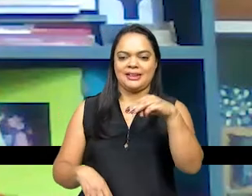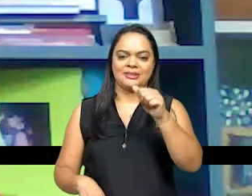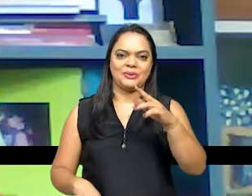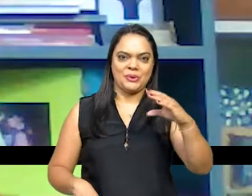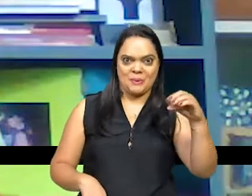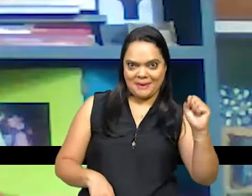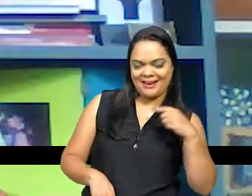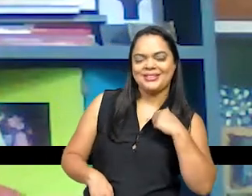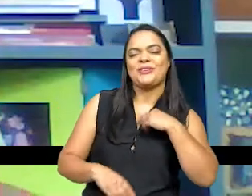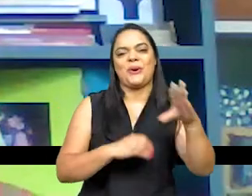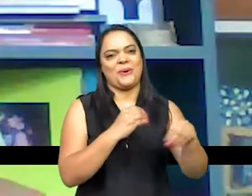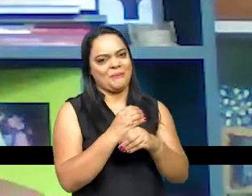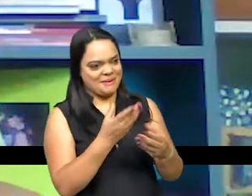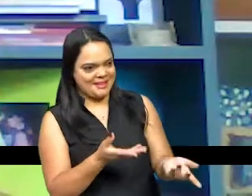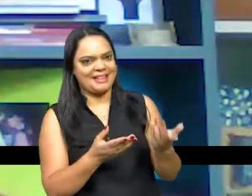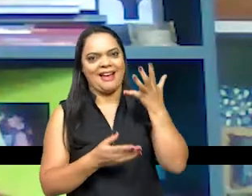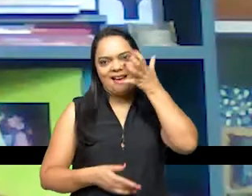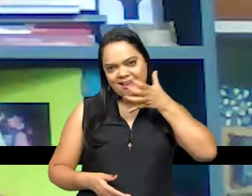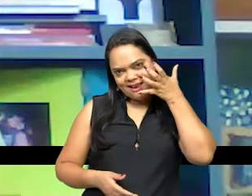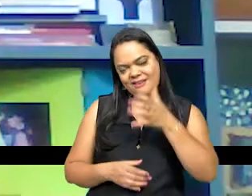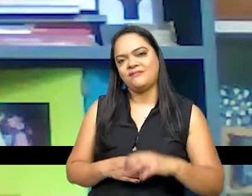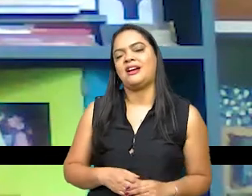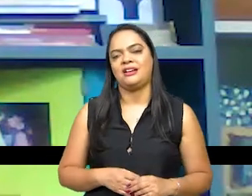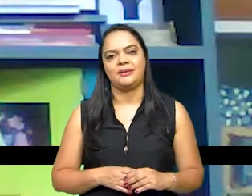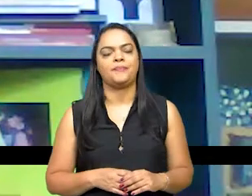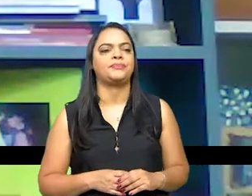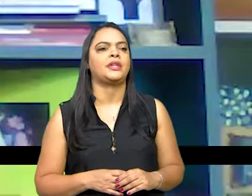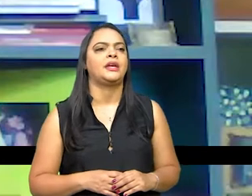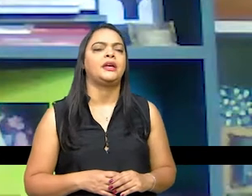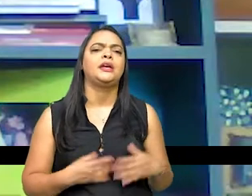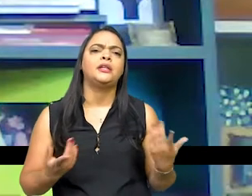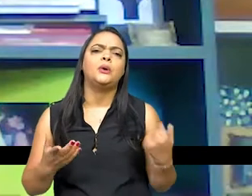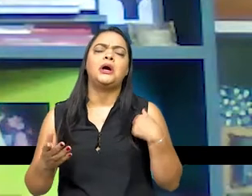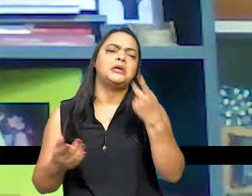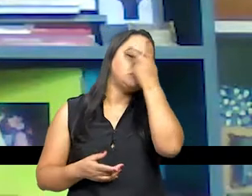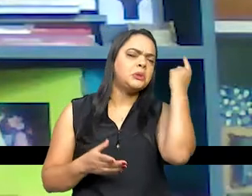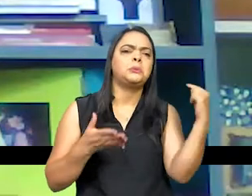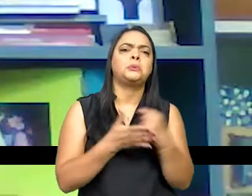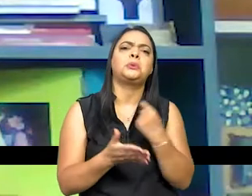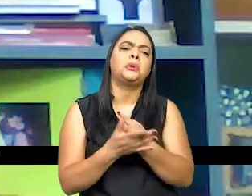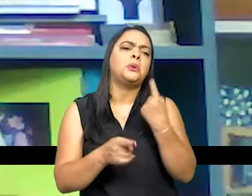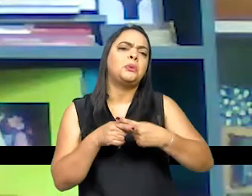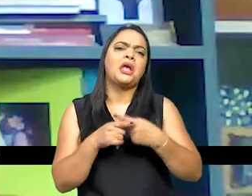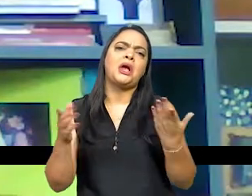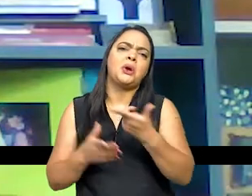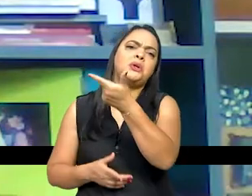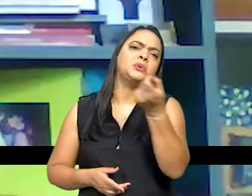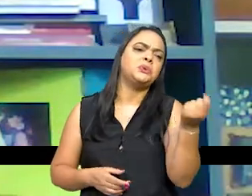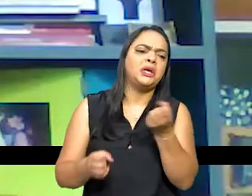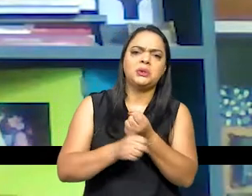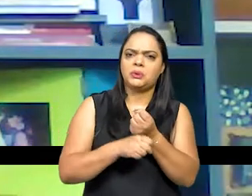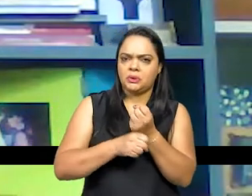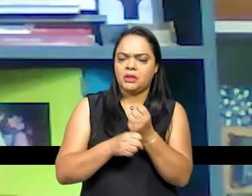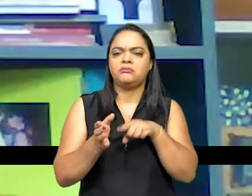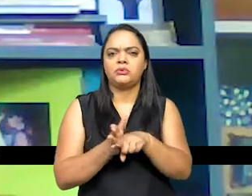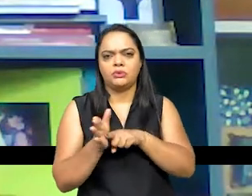alguma complementação, mas, né, a pergunta de por que a gente estudar agora no Bicentenário da Independência. Acho que toda a